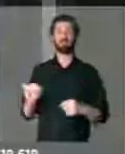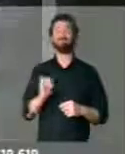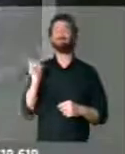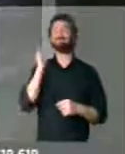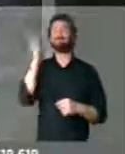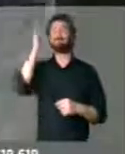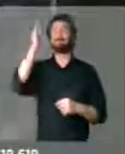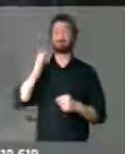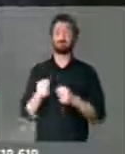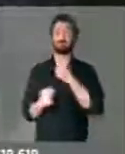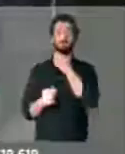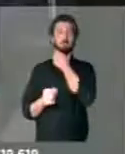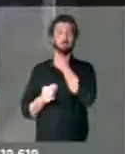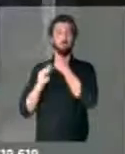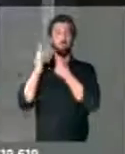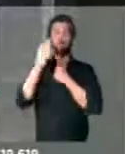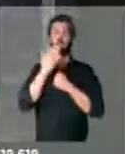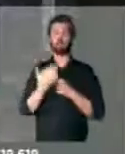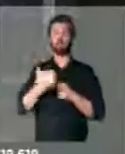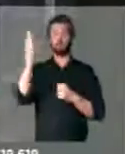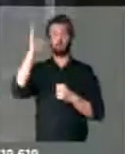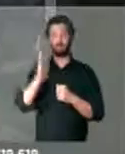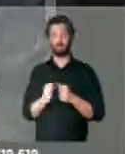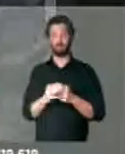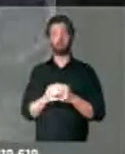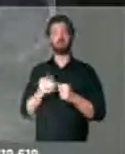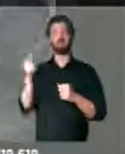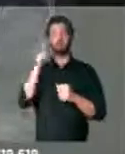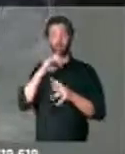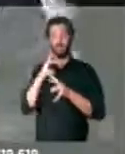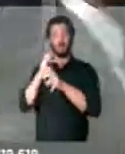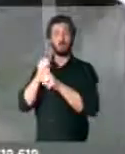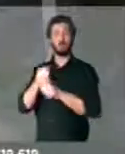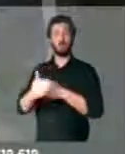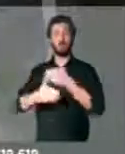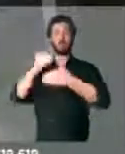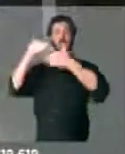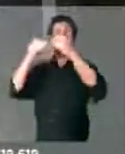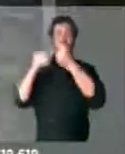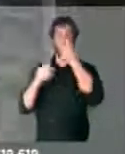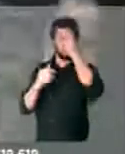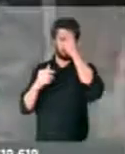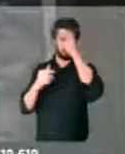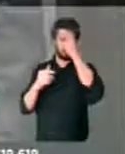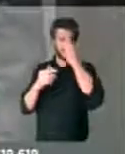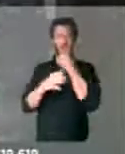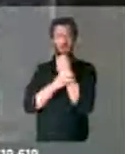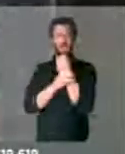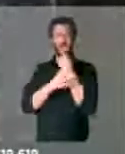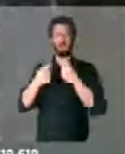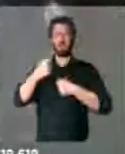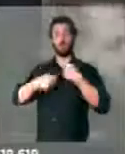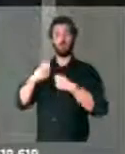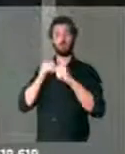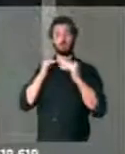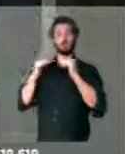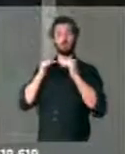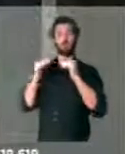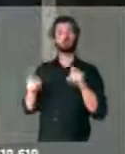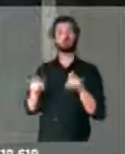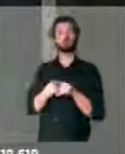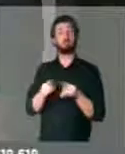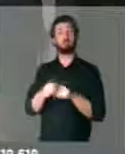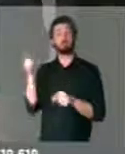fundamental importância para o futuro do país, para a retomada do crescimento, para a retomada da estabilidade econômica e para que nós